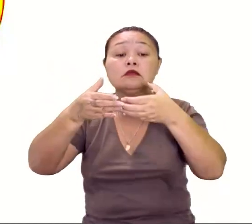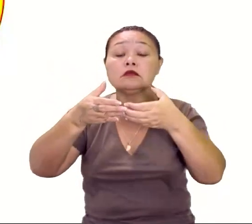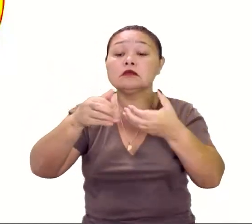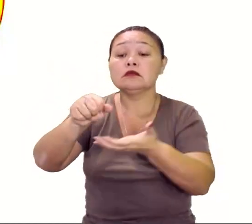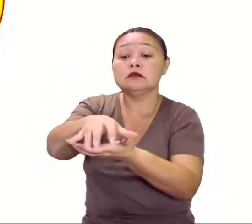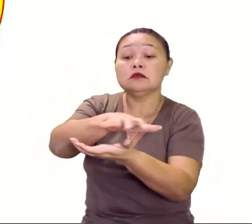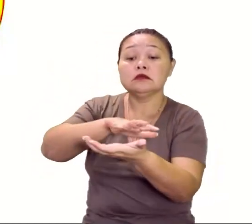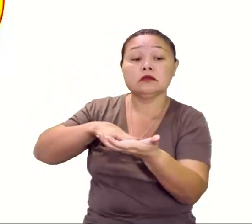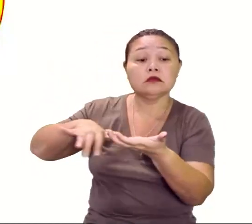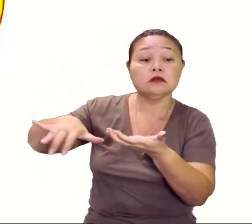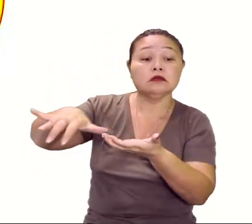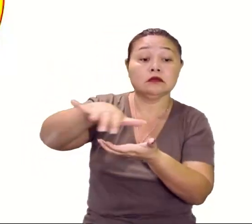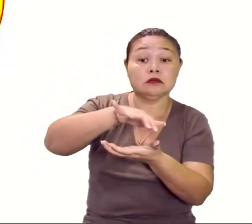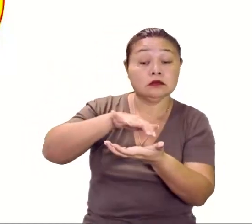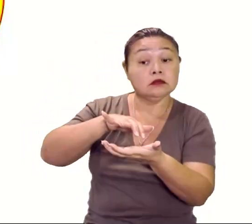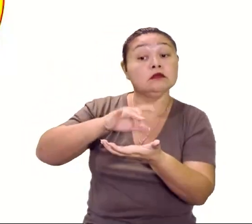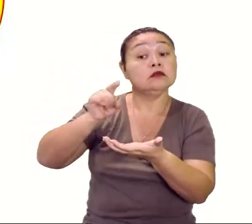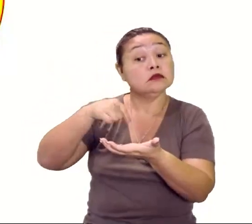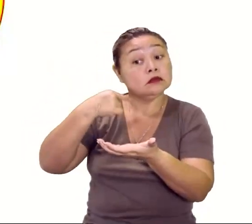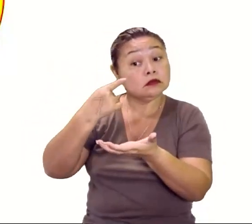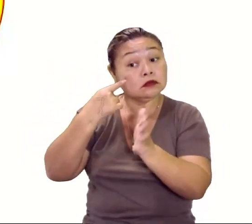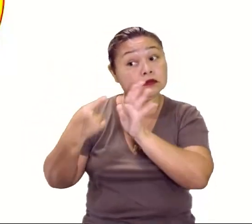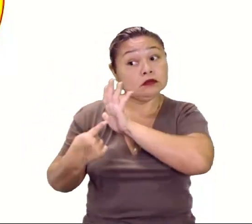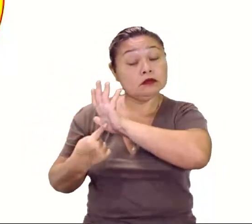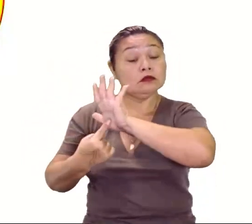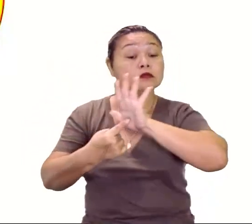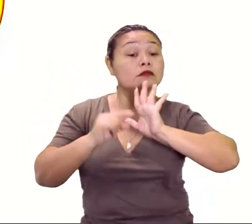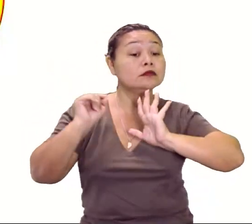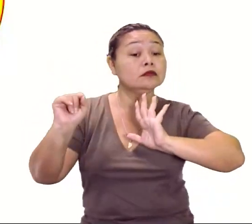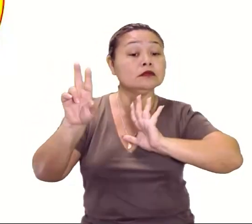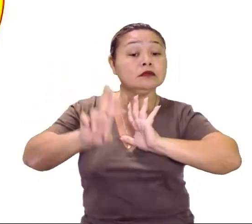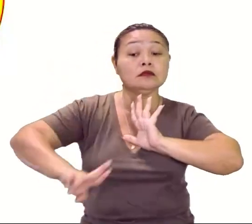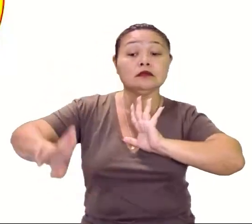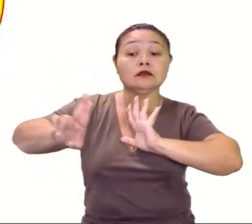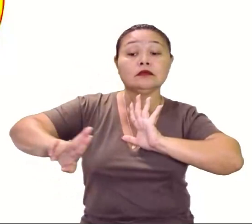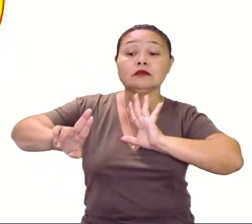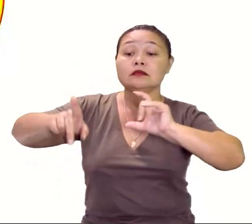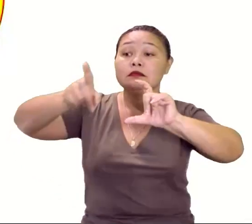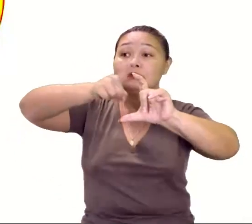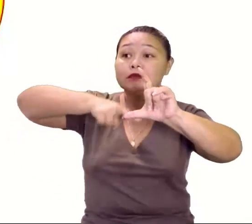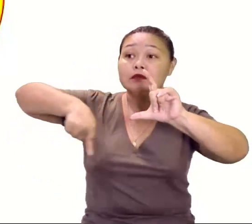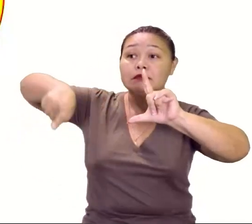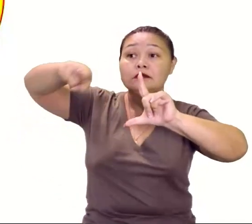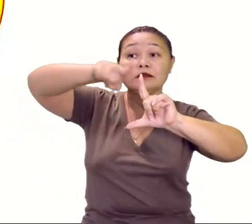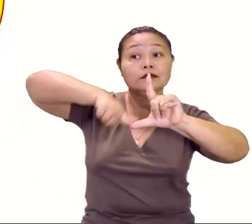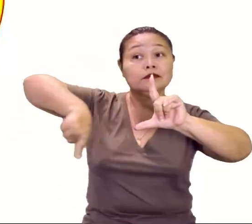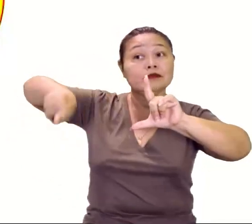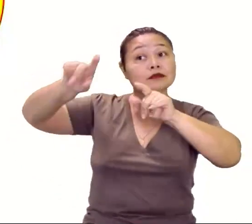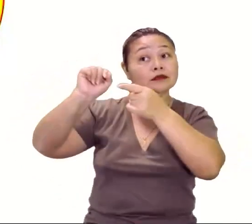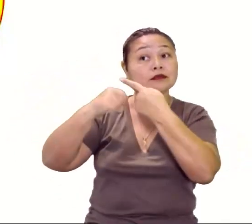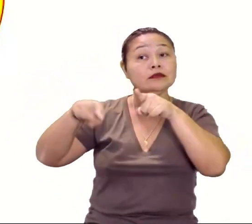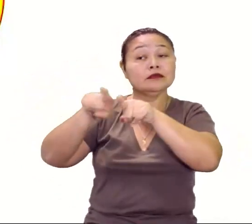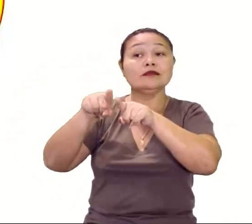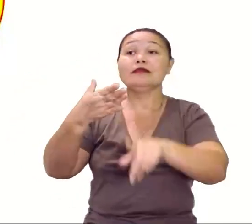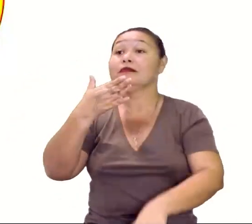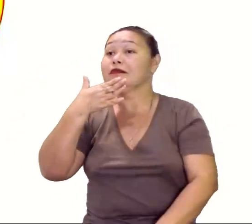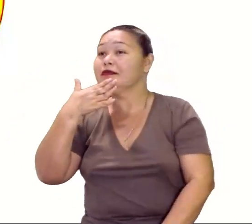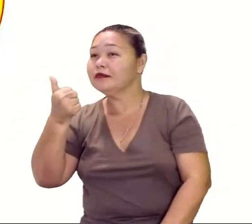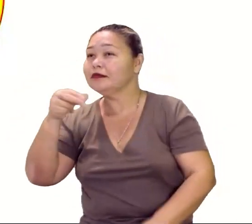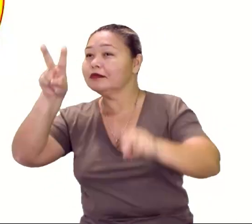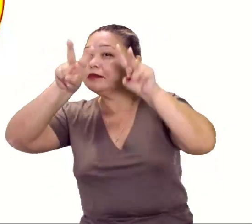figuras geométricas. E aí nós destacamos que utilizamos a circunferência por conta da sua